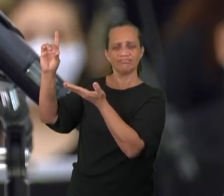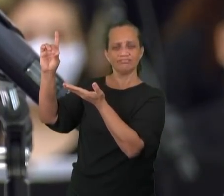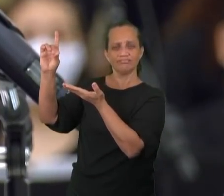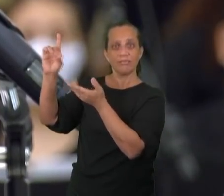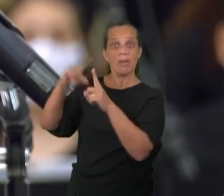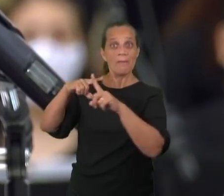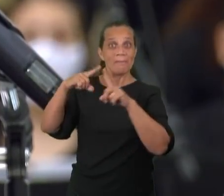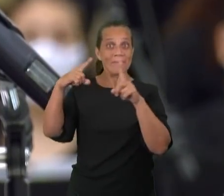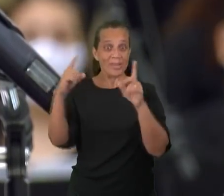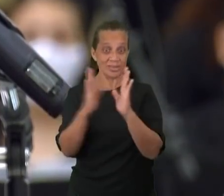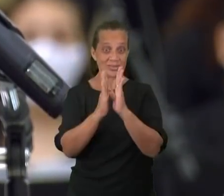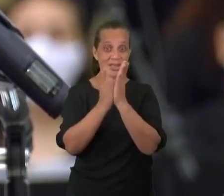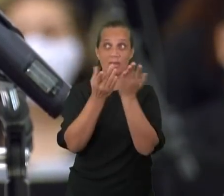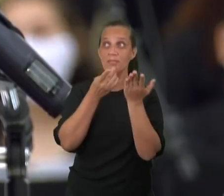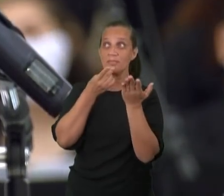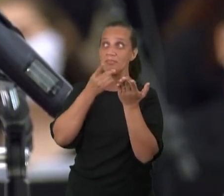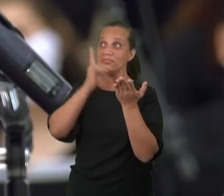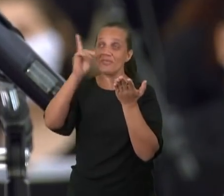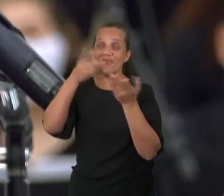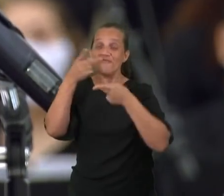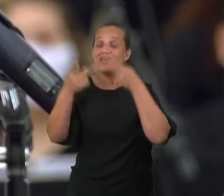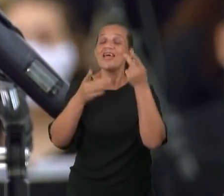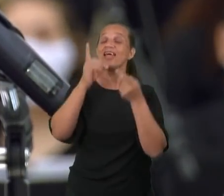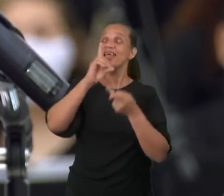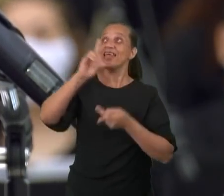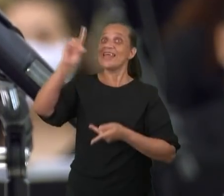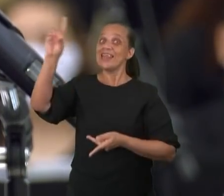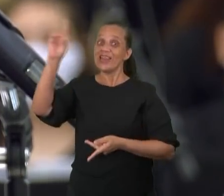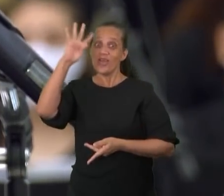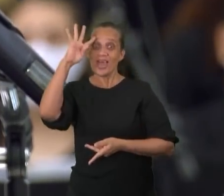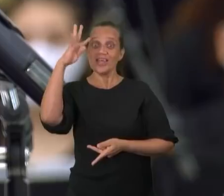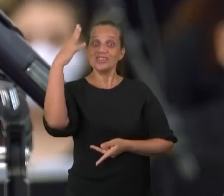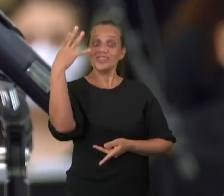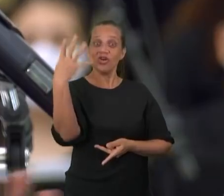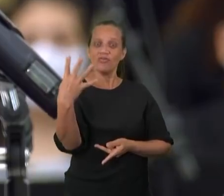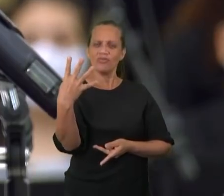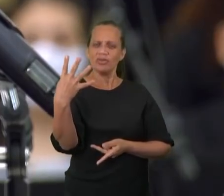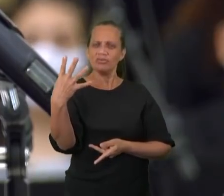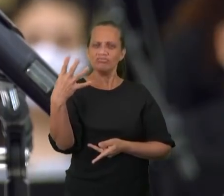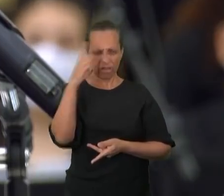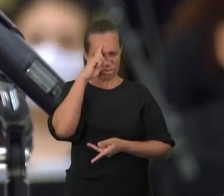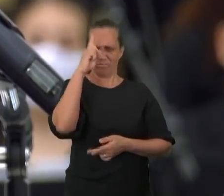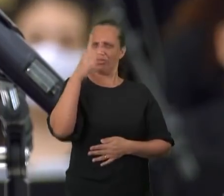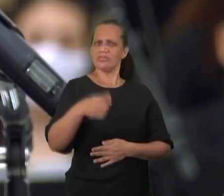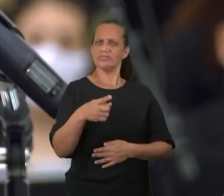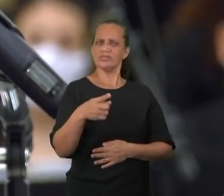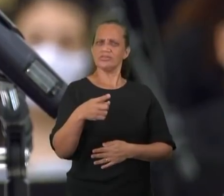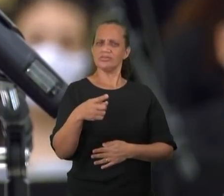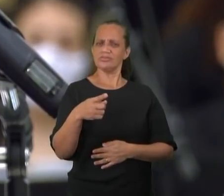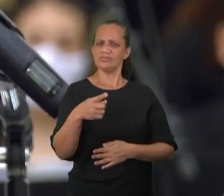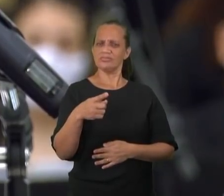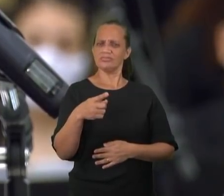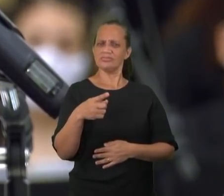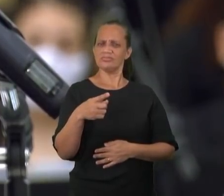Mas a Bíblia diz que Deus resolveu. Deus decidiu